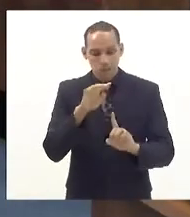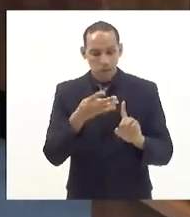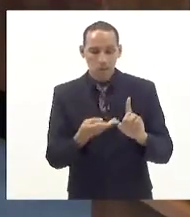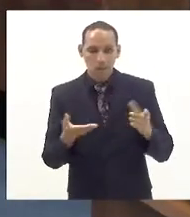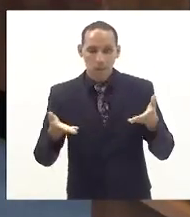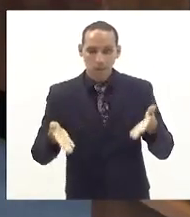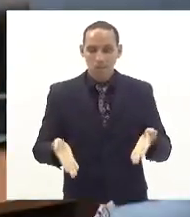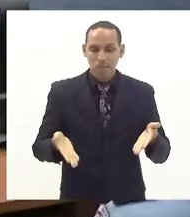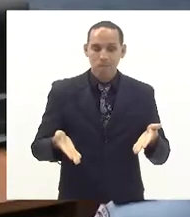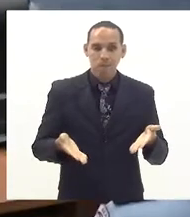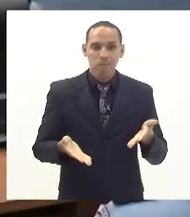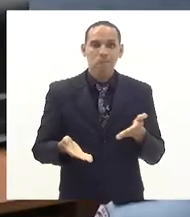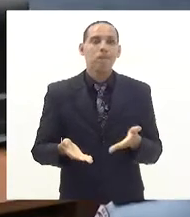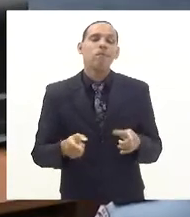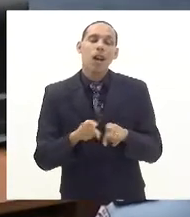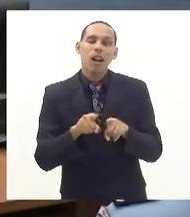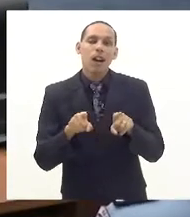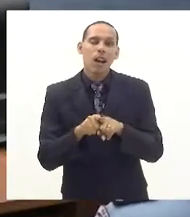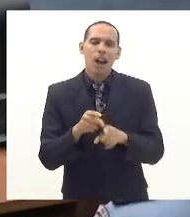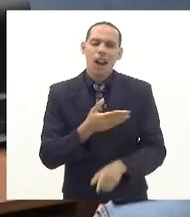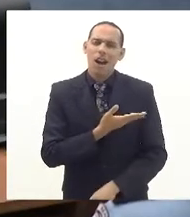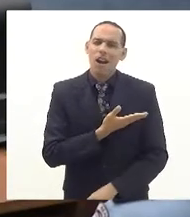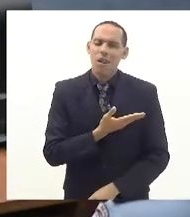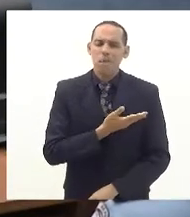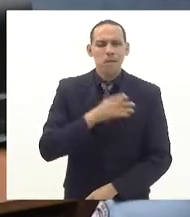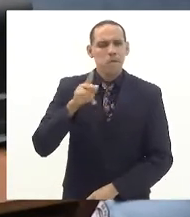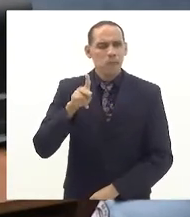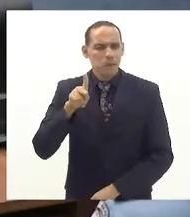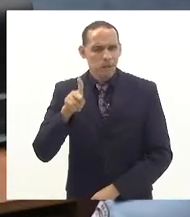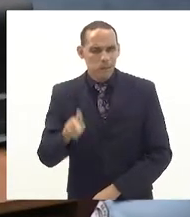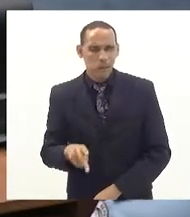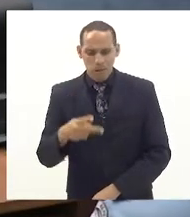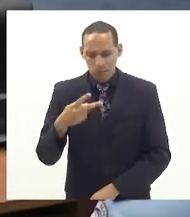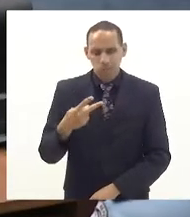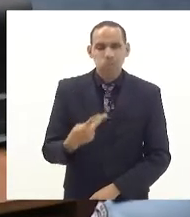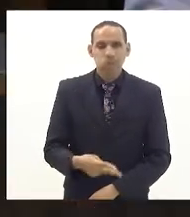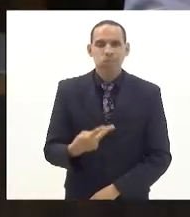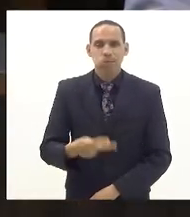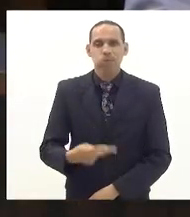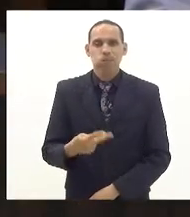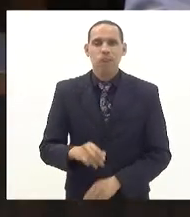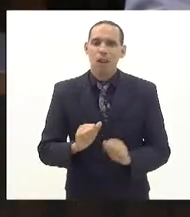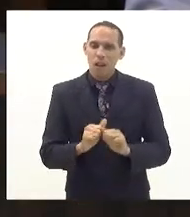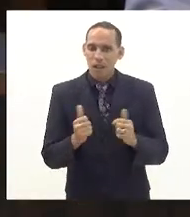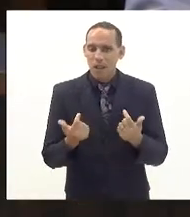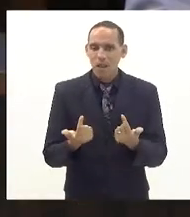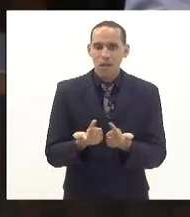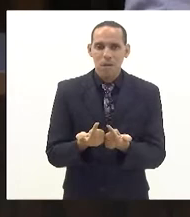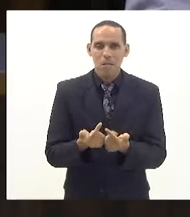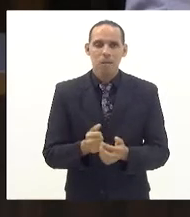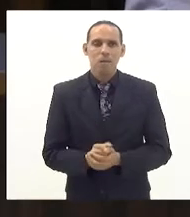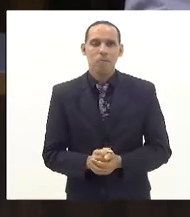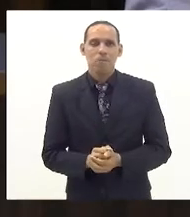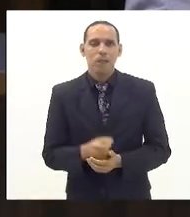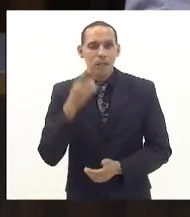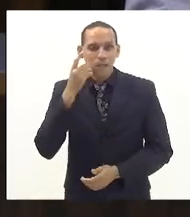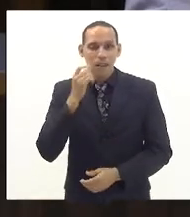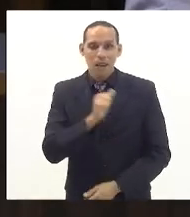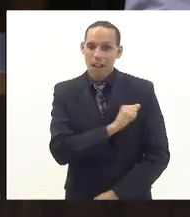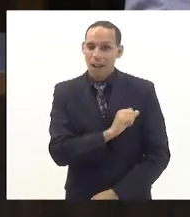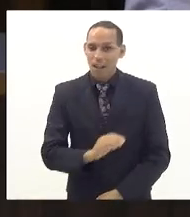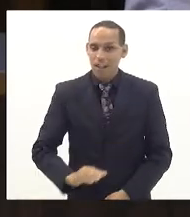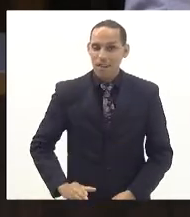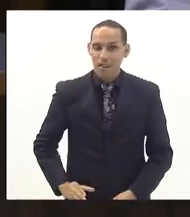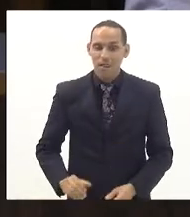e o nosso querido também, grande amigo, presidente dessa casa, presidente da Assembleia Legislativa, deputado André